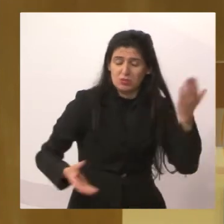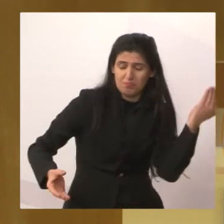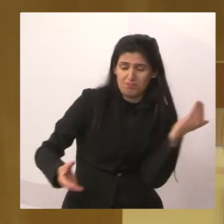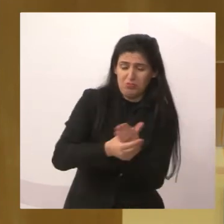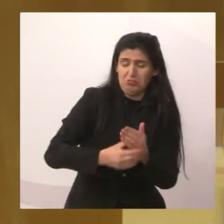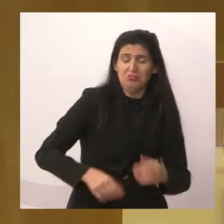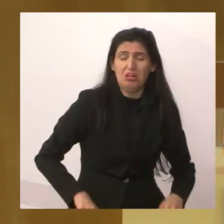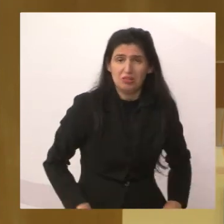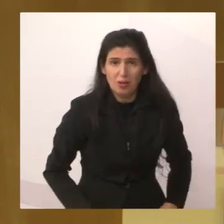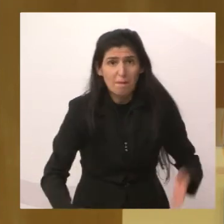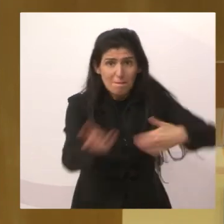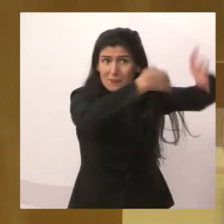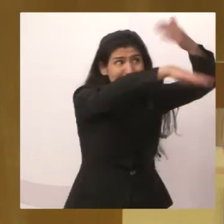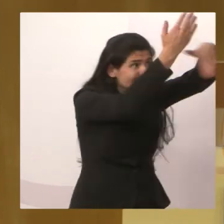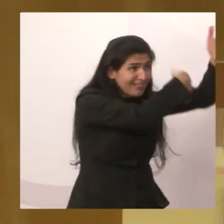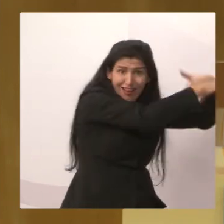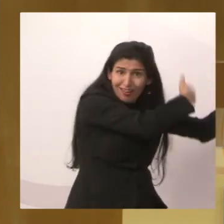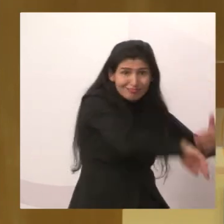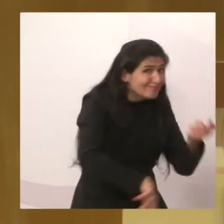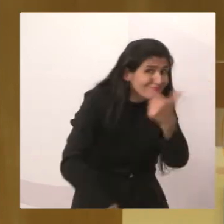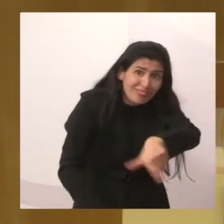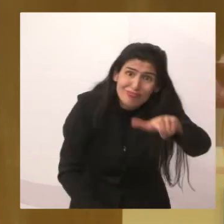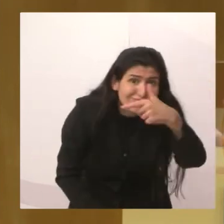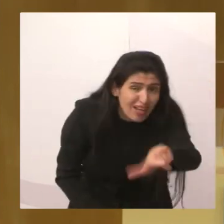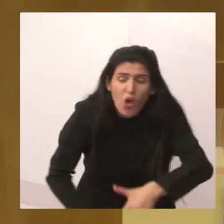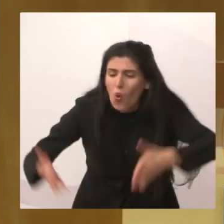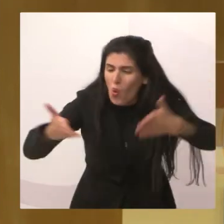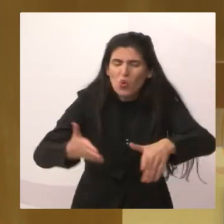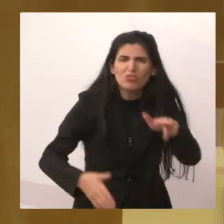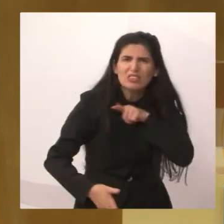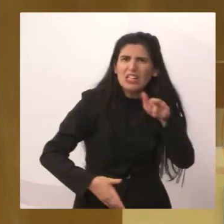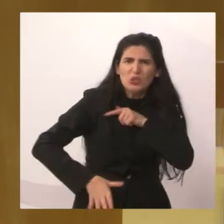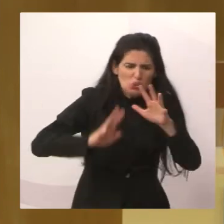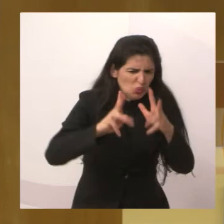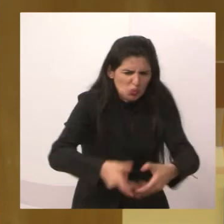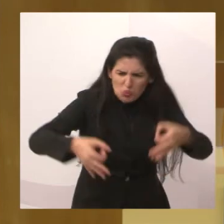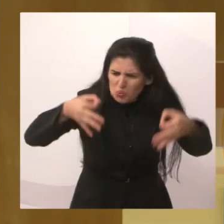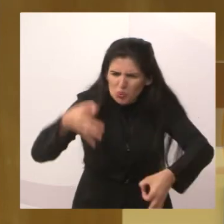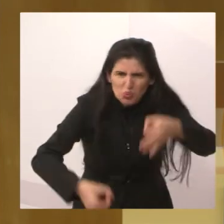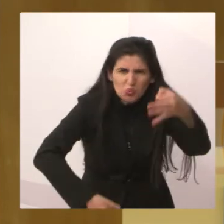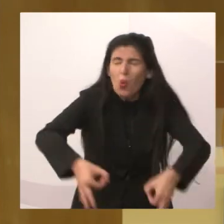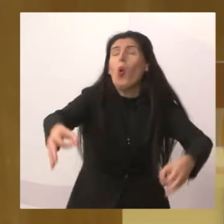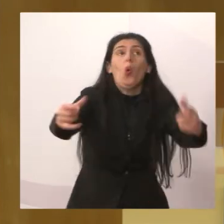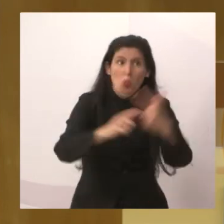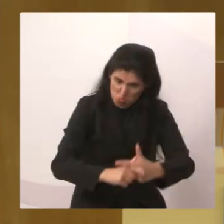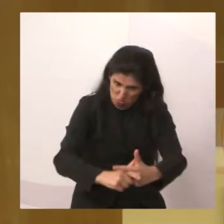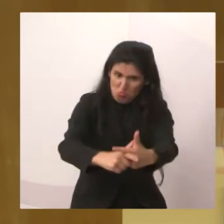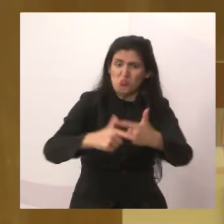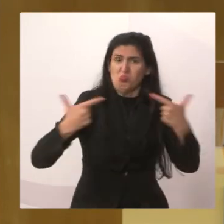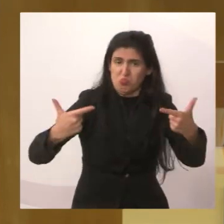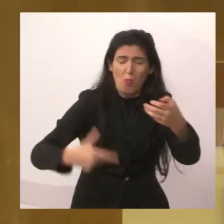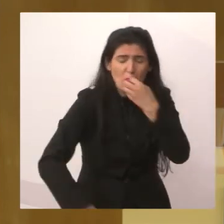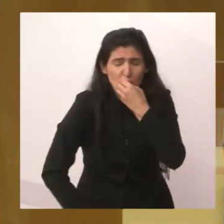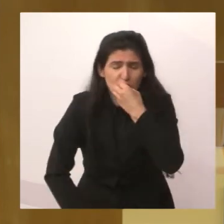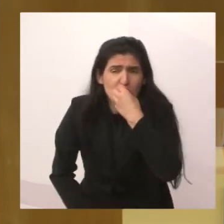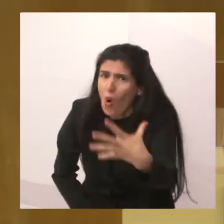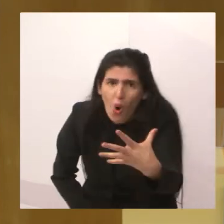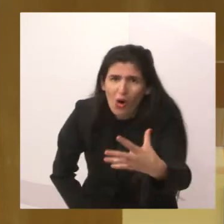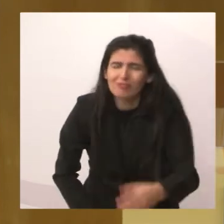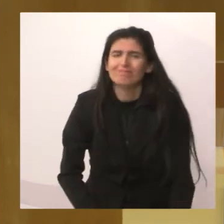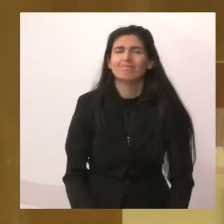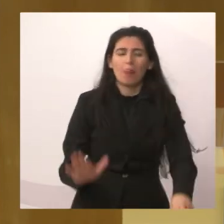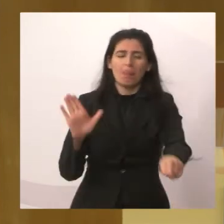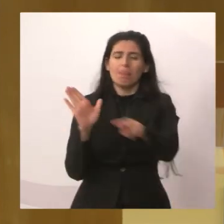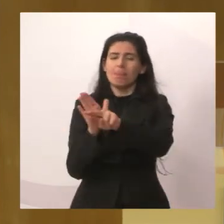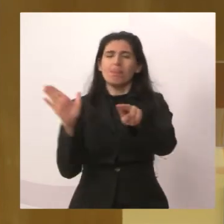Promotoria Pública, tinha nada na cidade, mas hoje tem tudo, graças a Deus que veio para cá. E quero dar nota